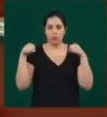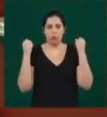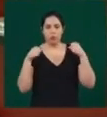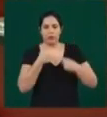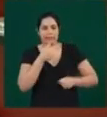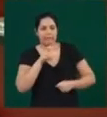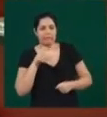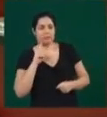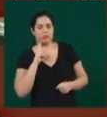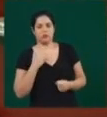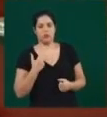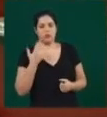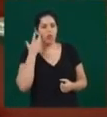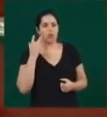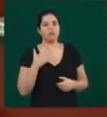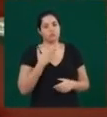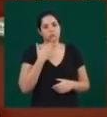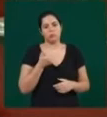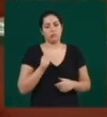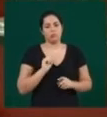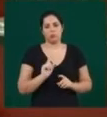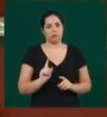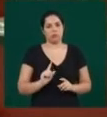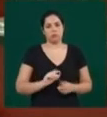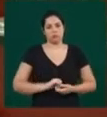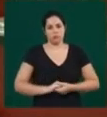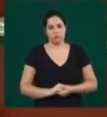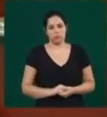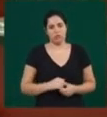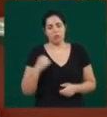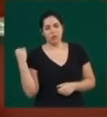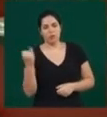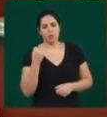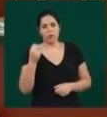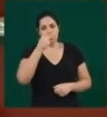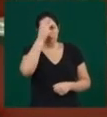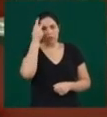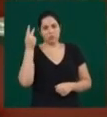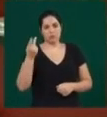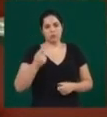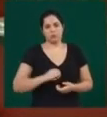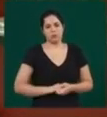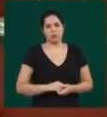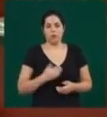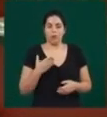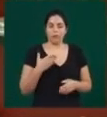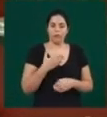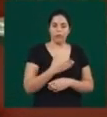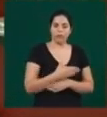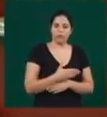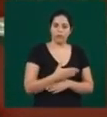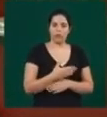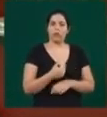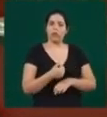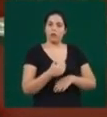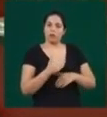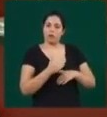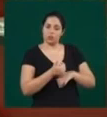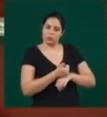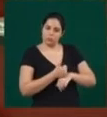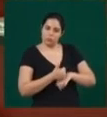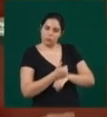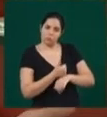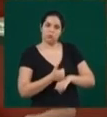15, 20 dias, achando que isso vai adiantar alguma coisa. Então, é importante as pessoas procurarem um profissional da